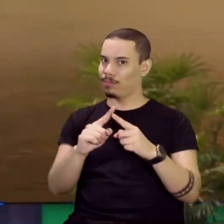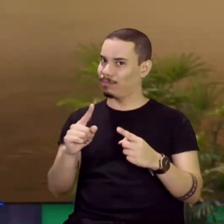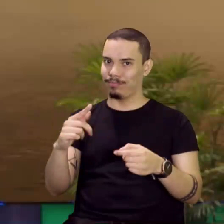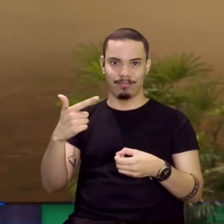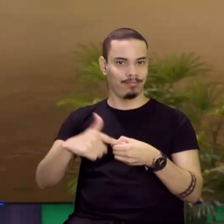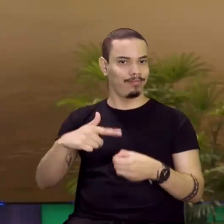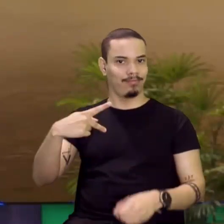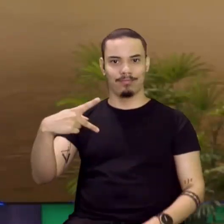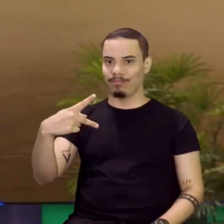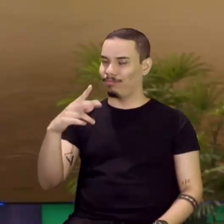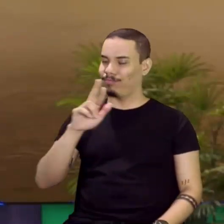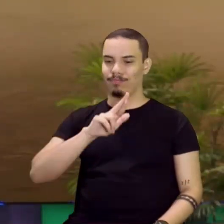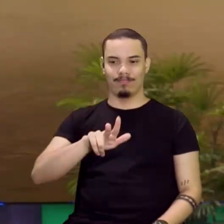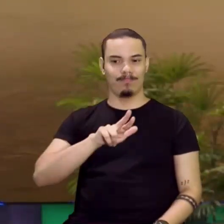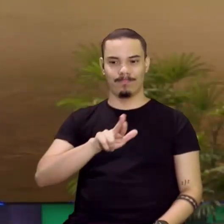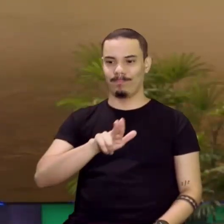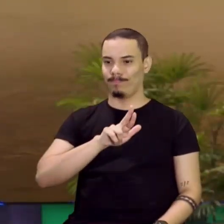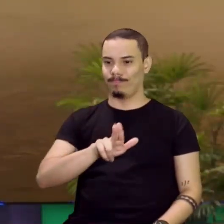gás natural.